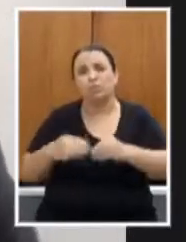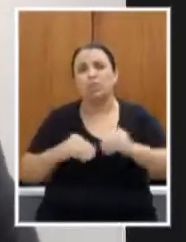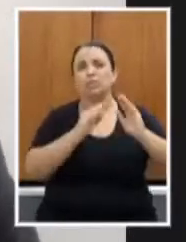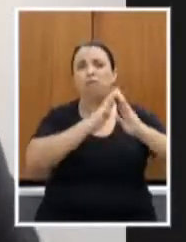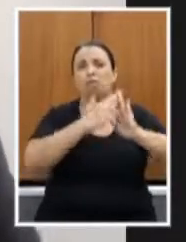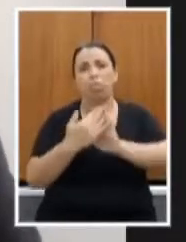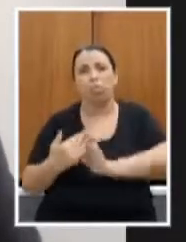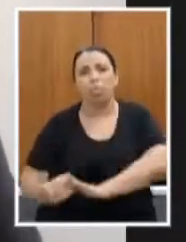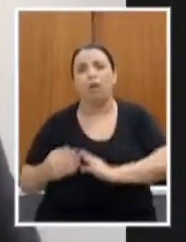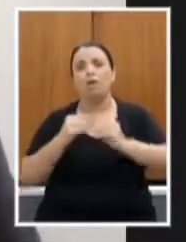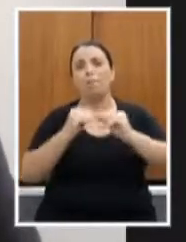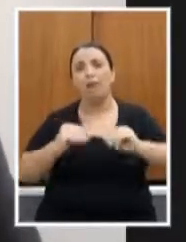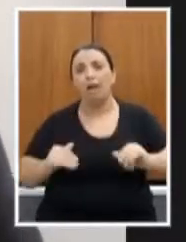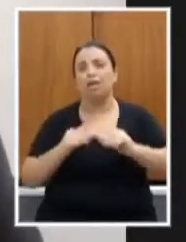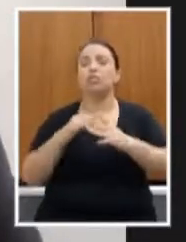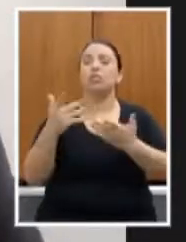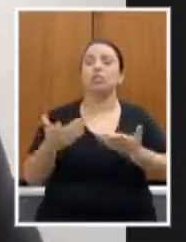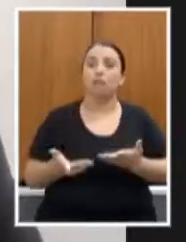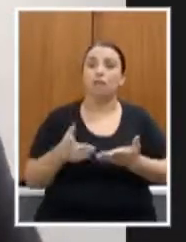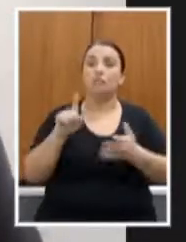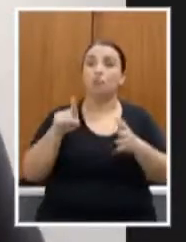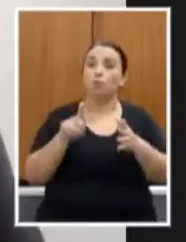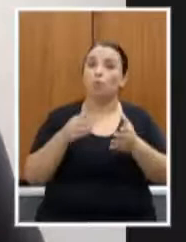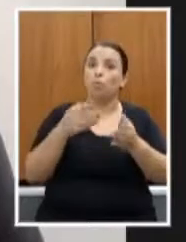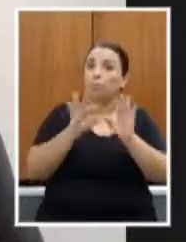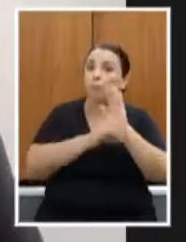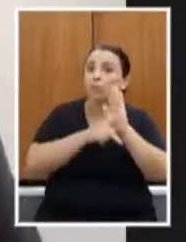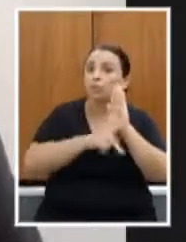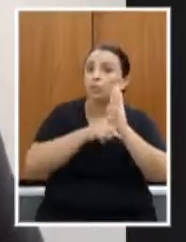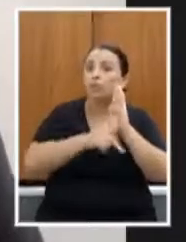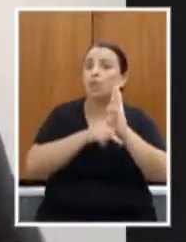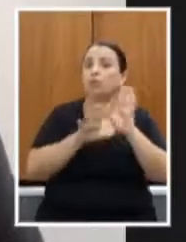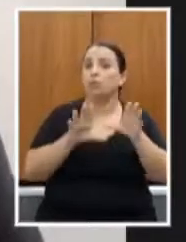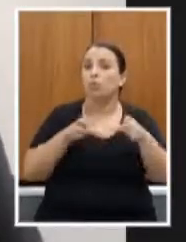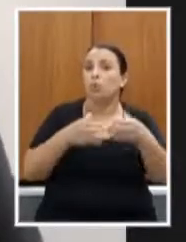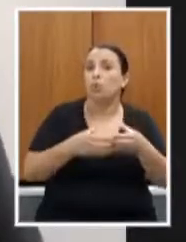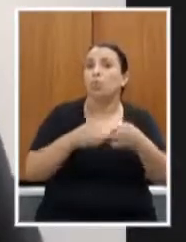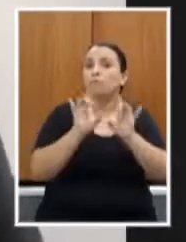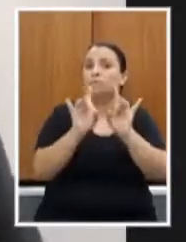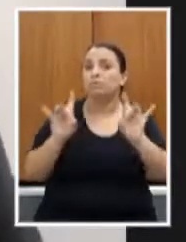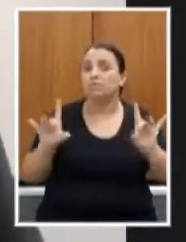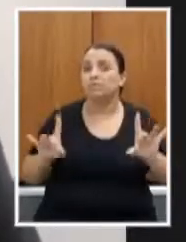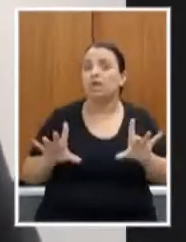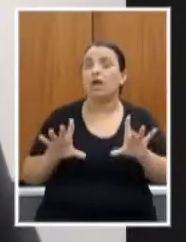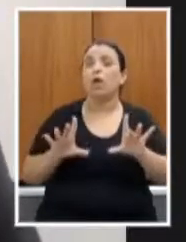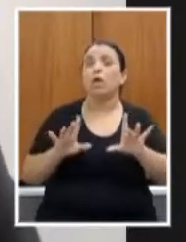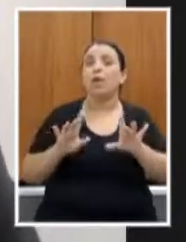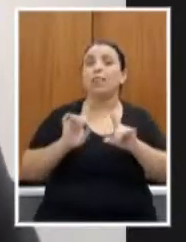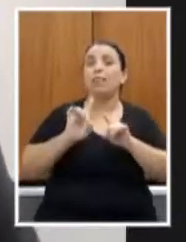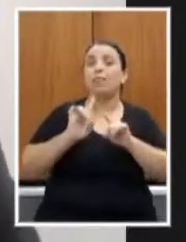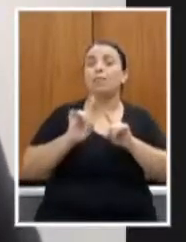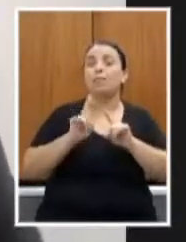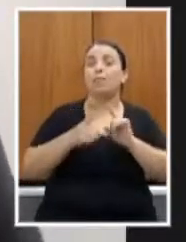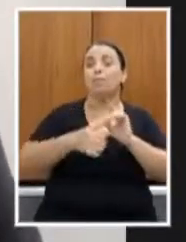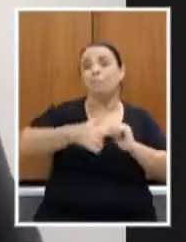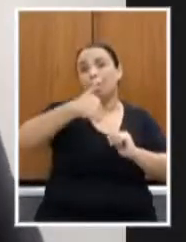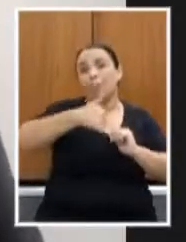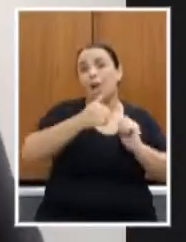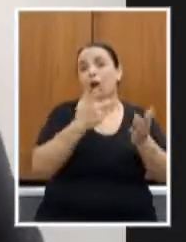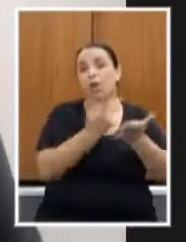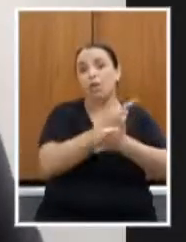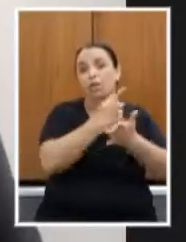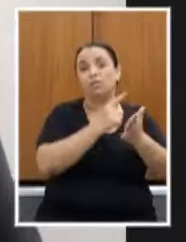resultado da comissão especial pós-rompimento da barragem Mariana, inclusive presidida pelo deputado e